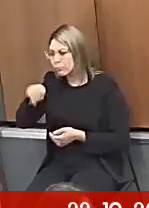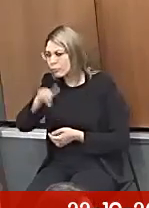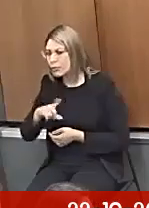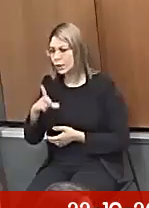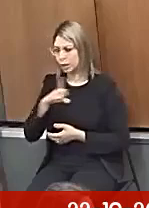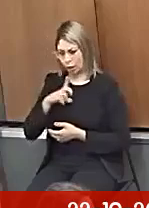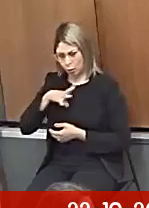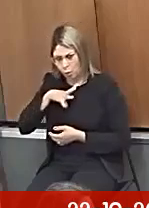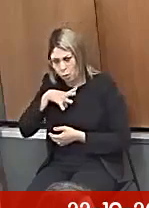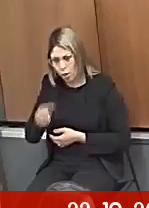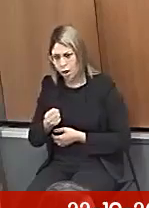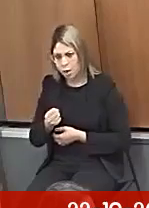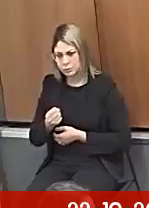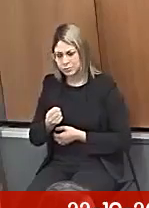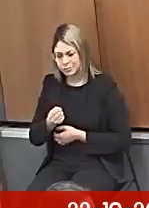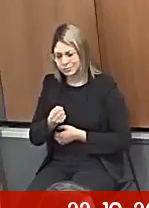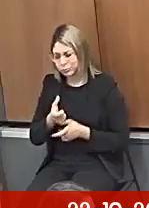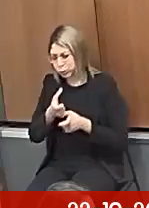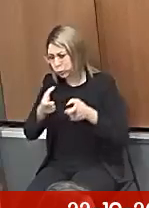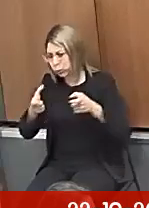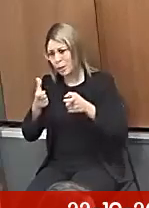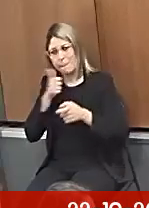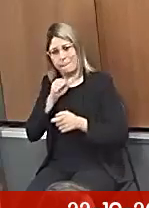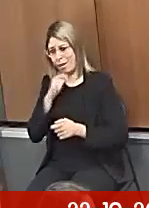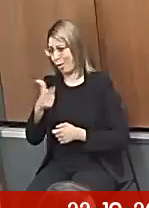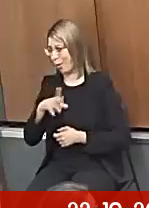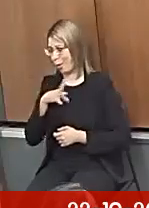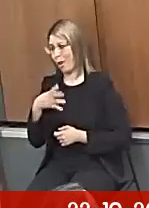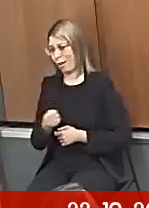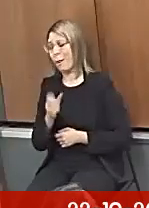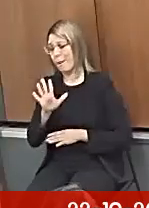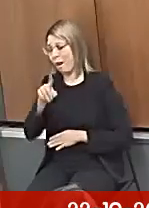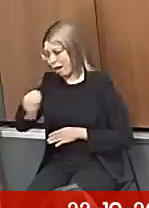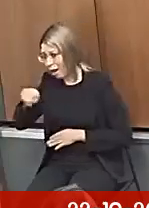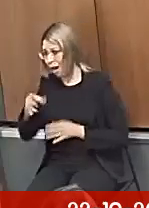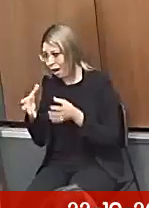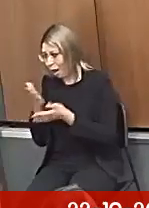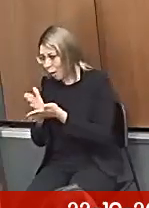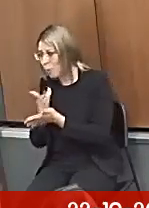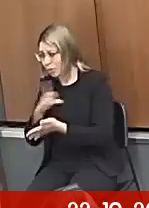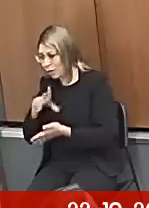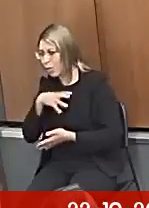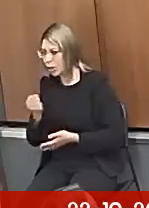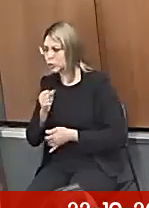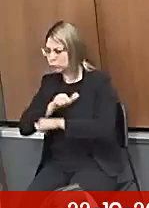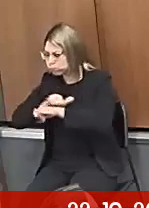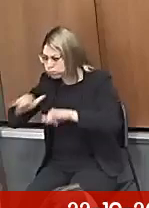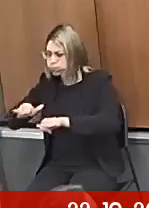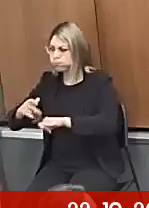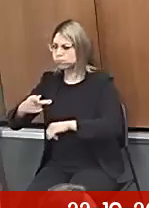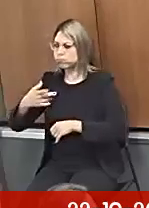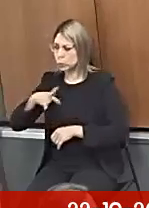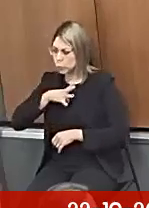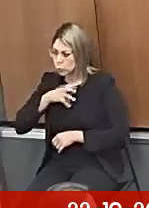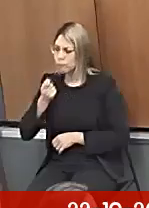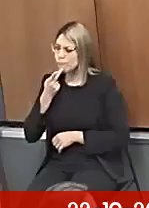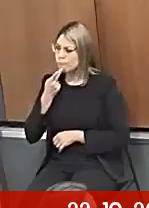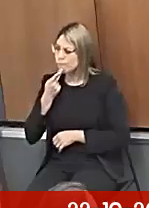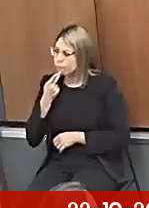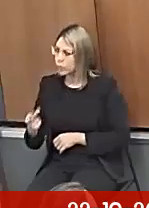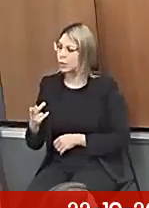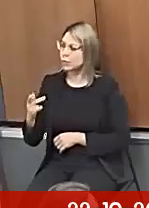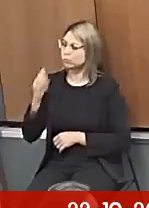a coragem, que muitas mães não têm, de irem até um veículo importante de comunicação